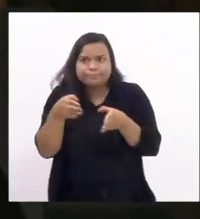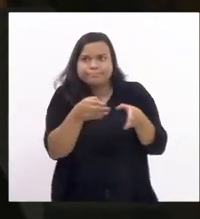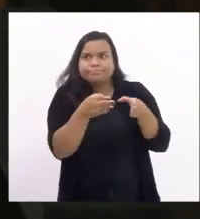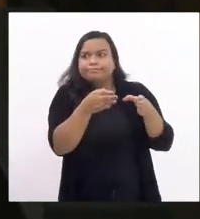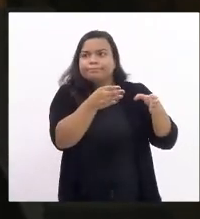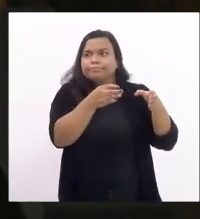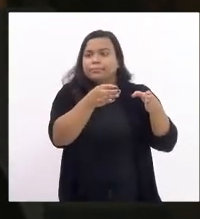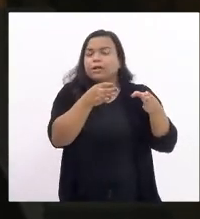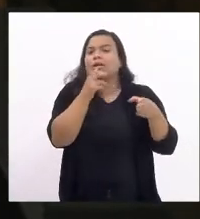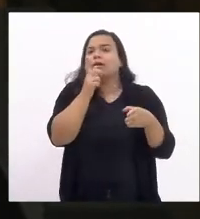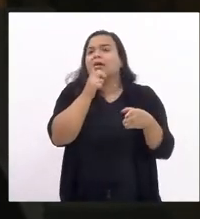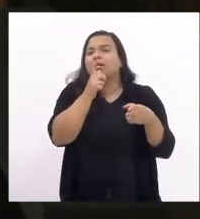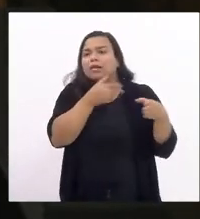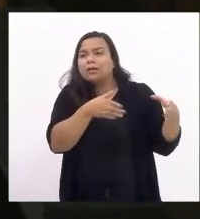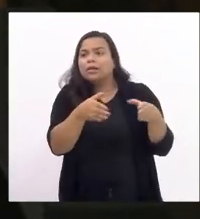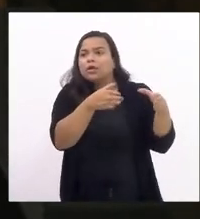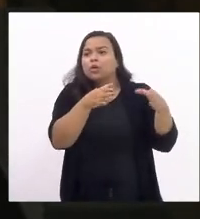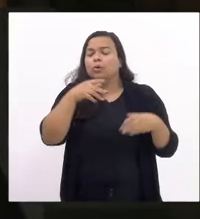o Rio Piabanha.